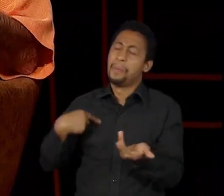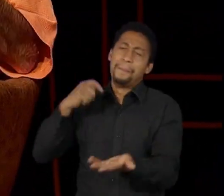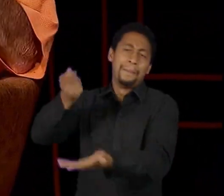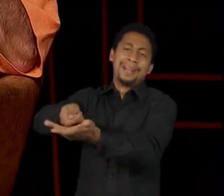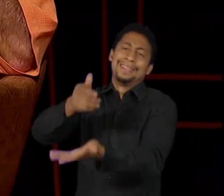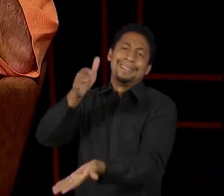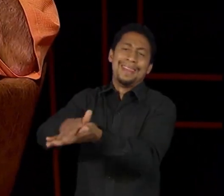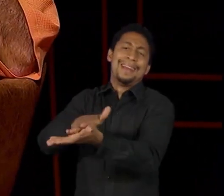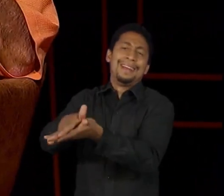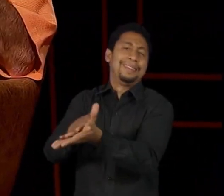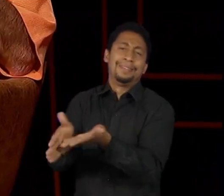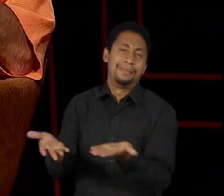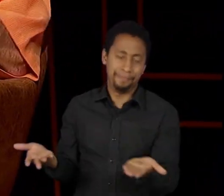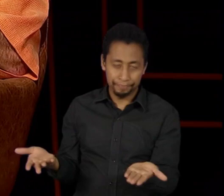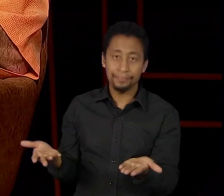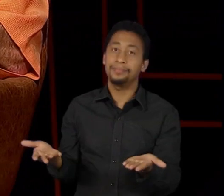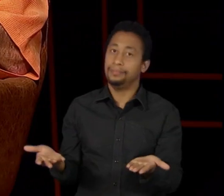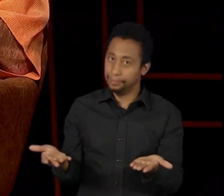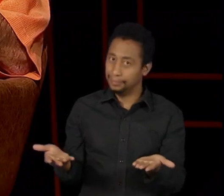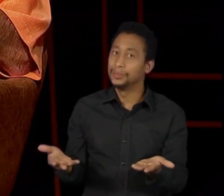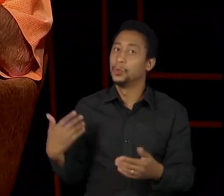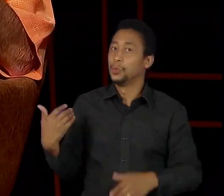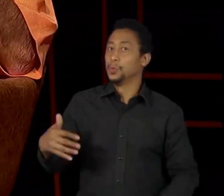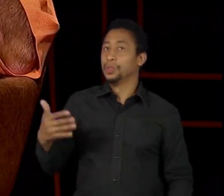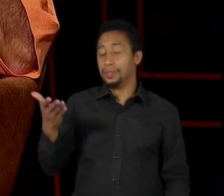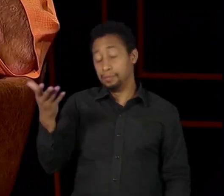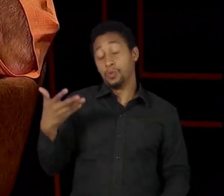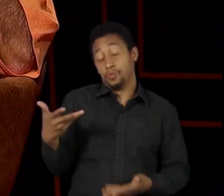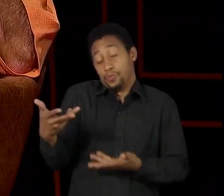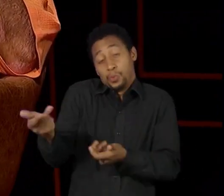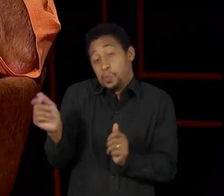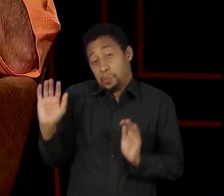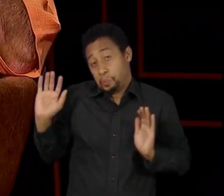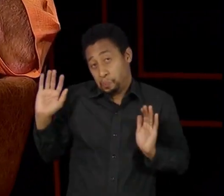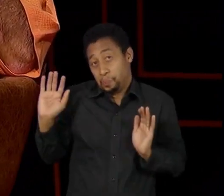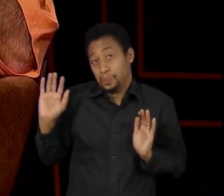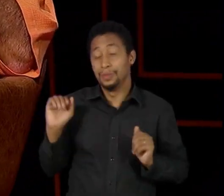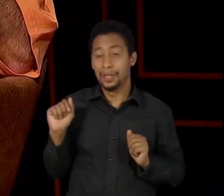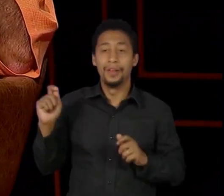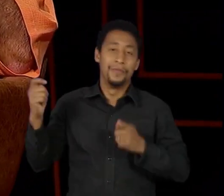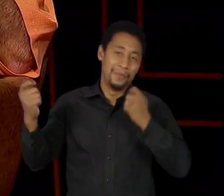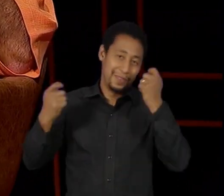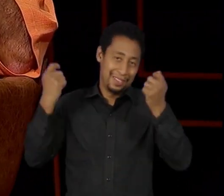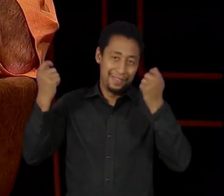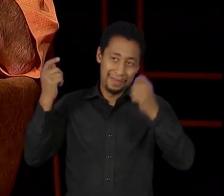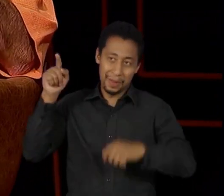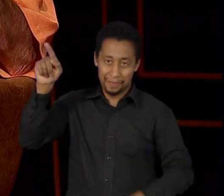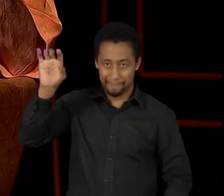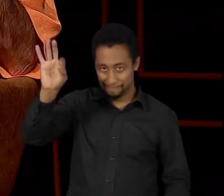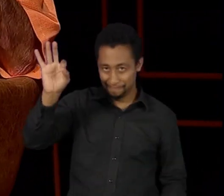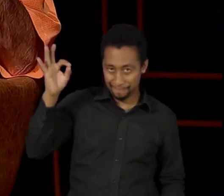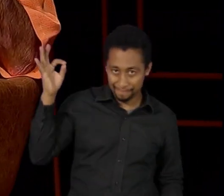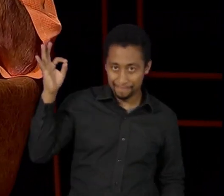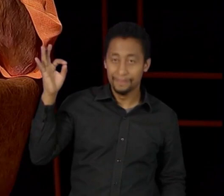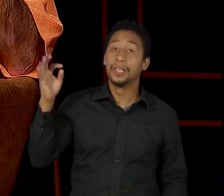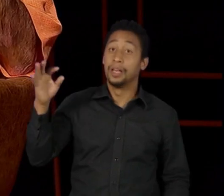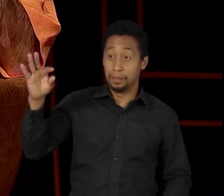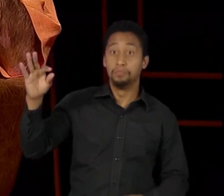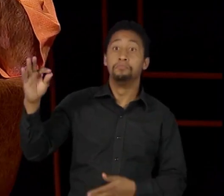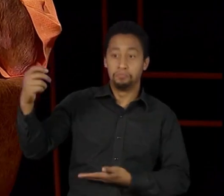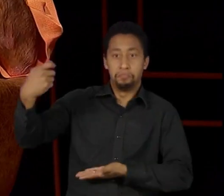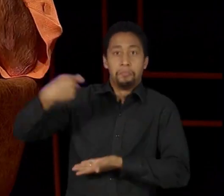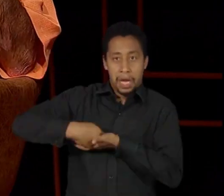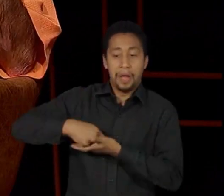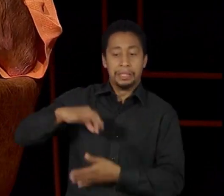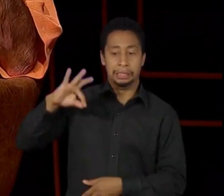né? A ser, né? Era convidada do festival. Nós ganhávamos